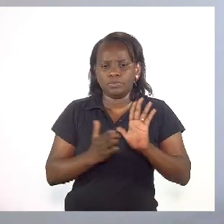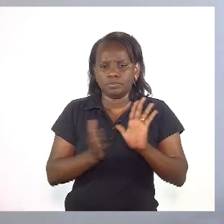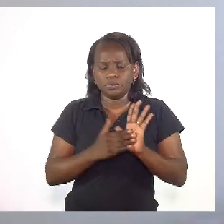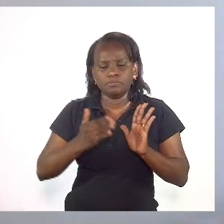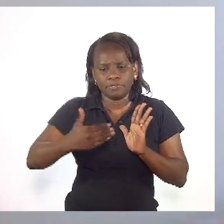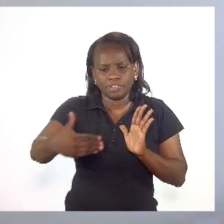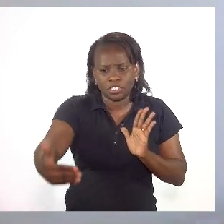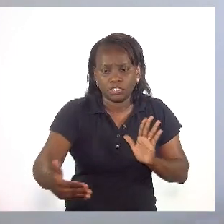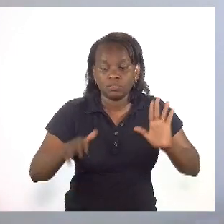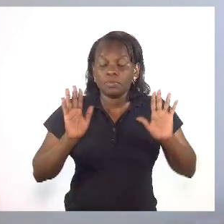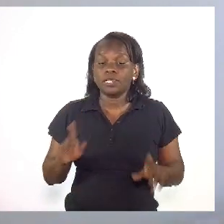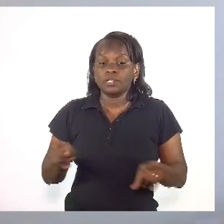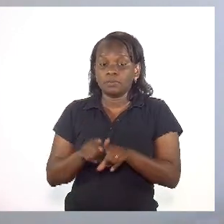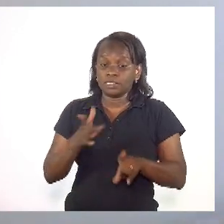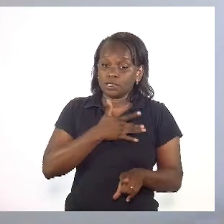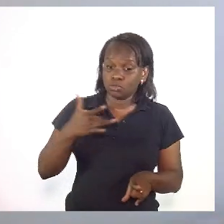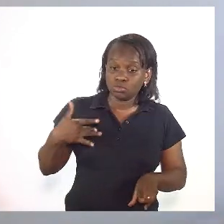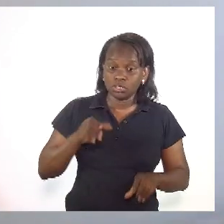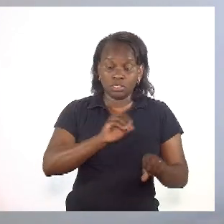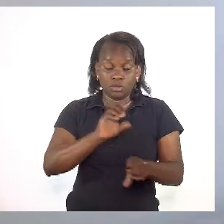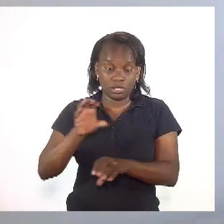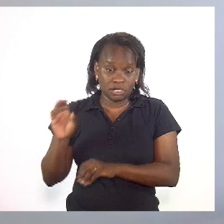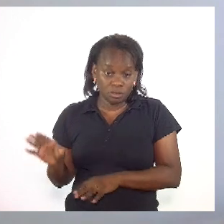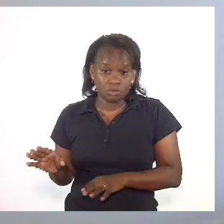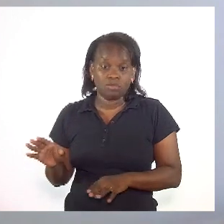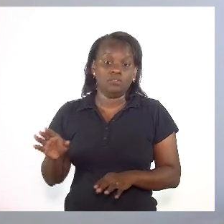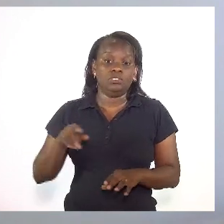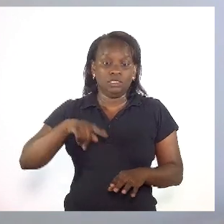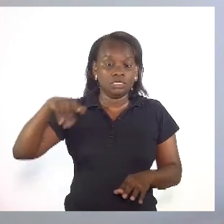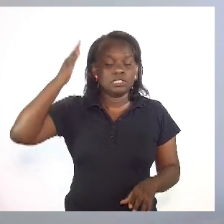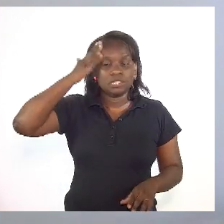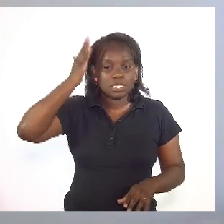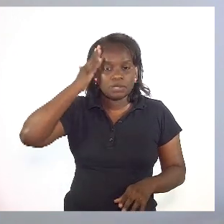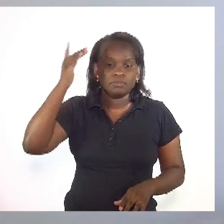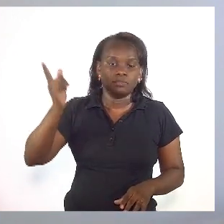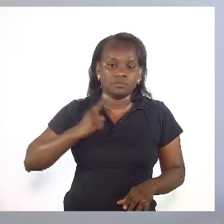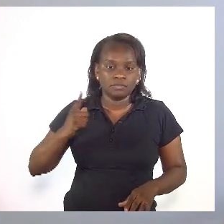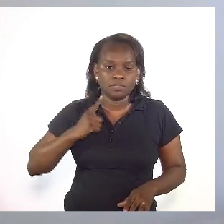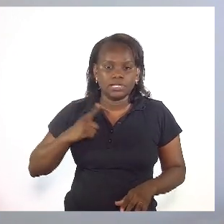à frente. Mas tanto na saúde quanto na educação, onde nós sabemos que há